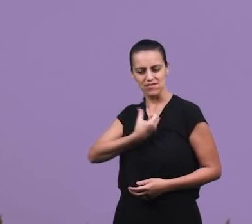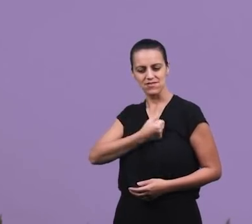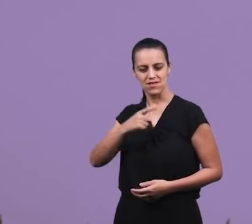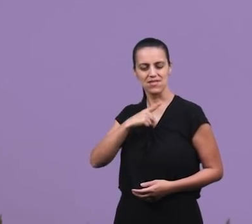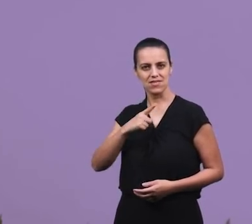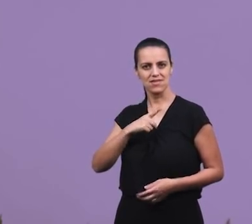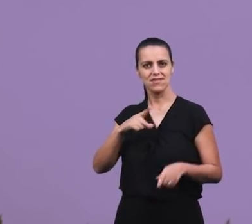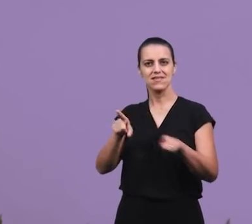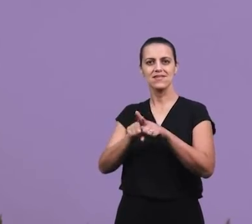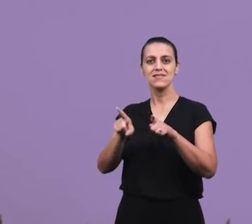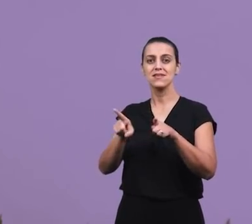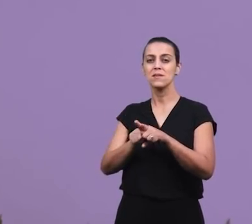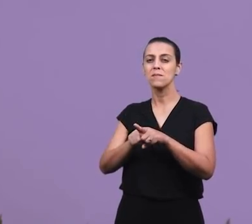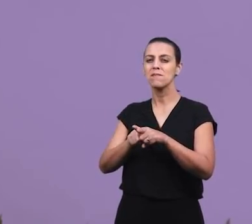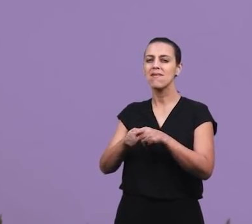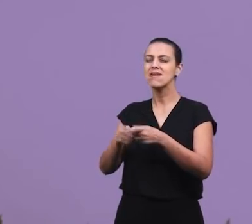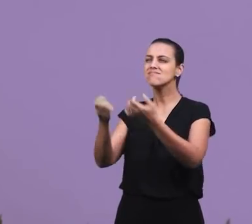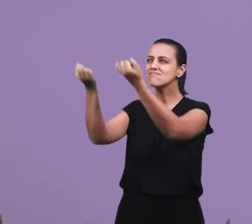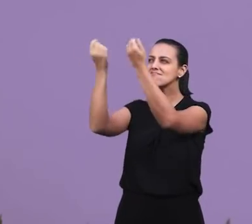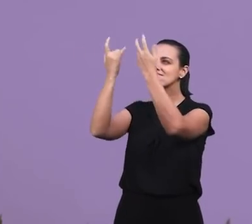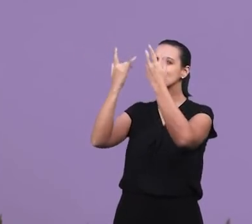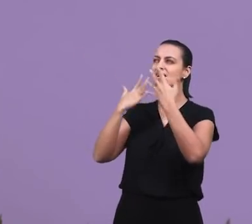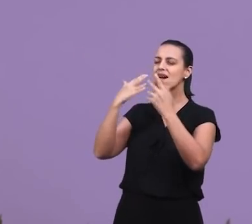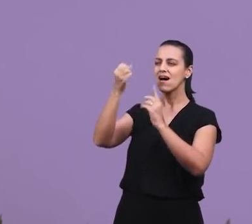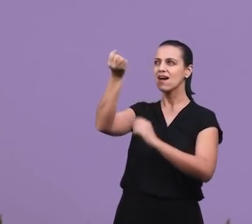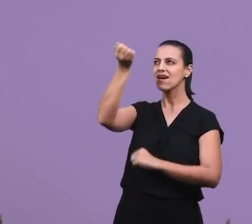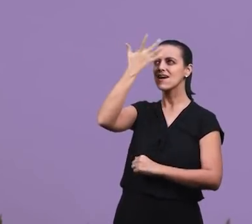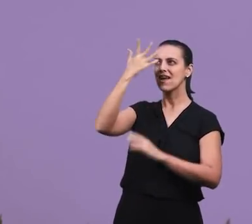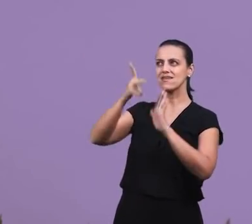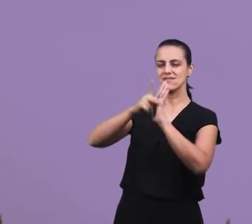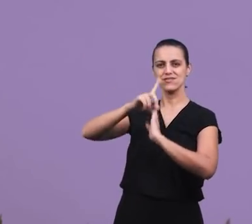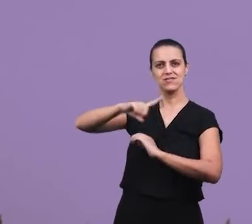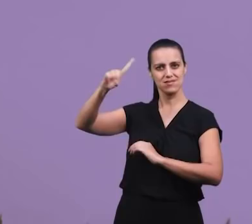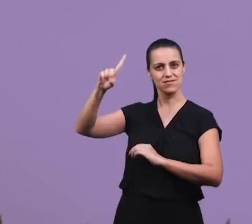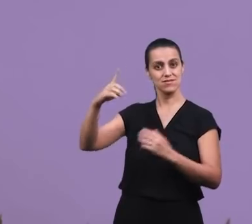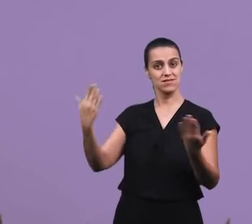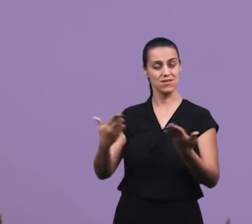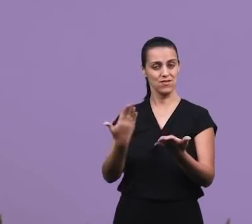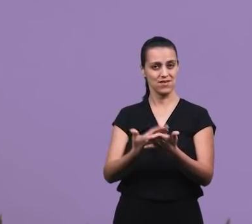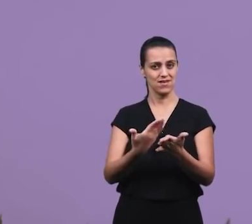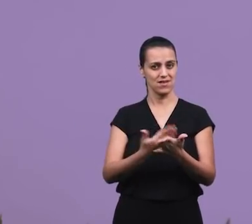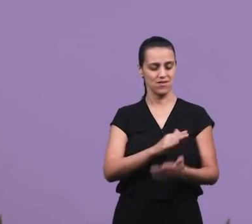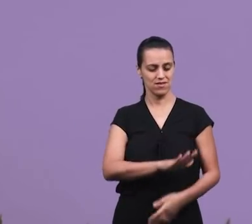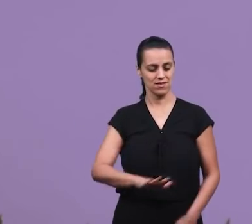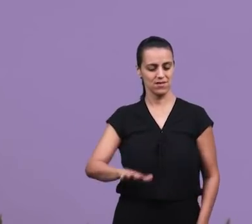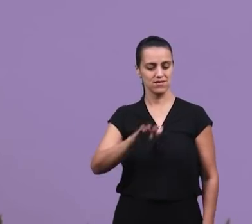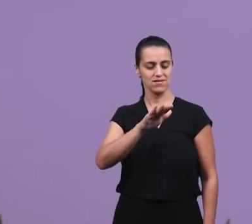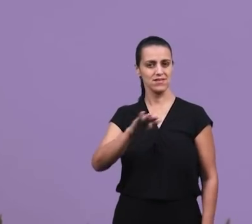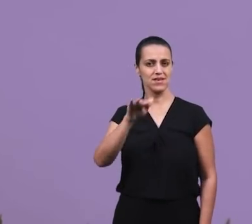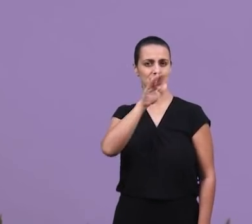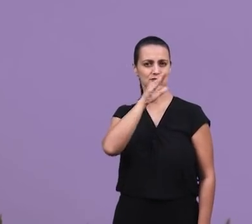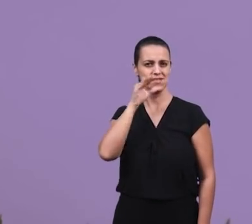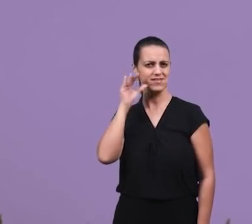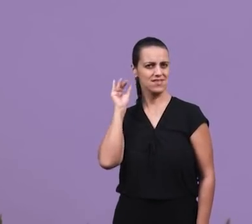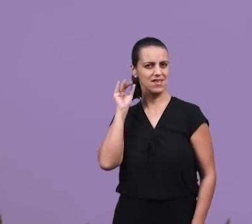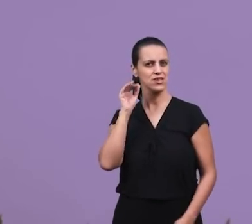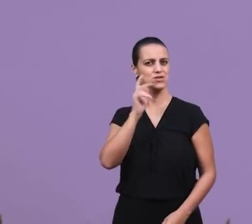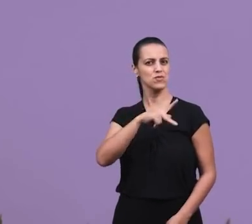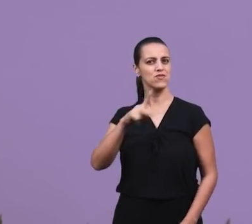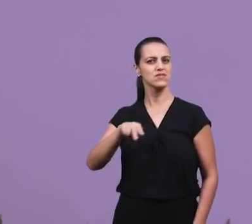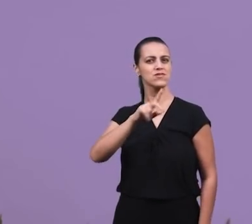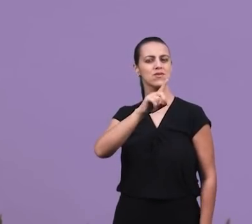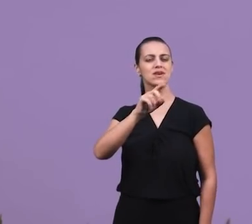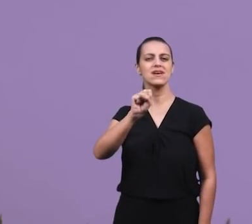e desfrutarmos as riquezas da graça de Deus. Agora, na aula para as crianças, intermediários e adolescentes, a professora